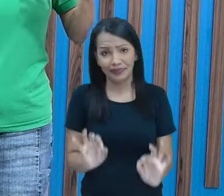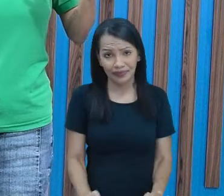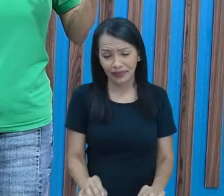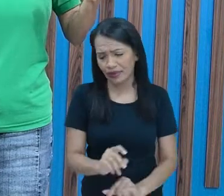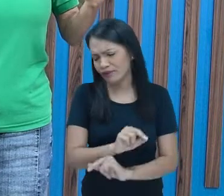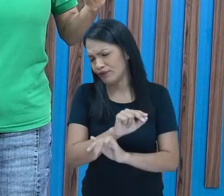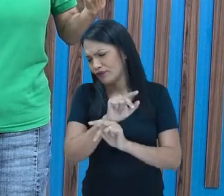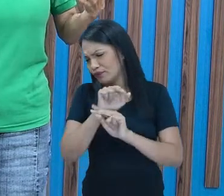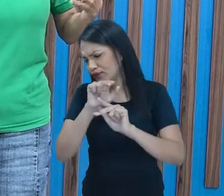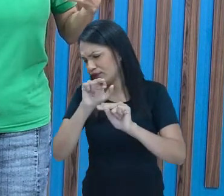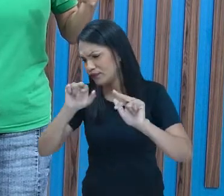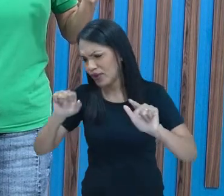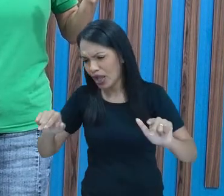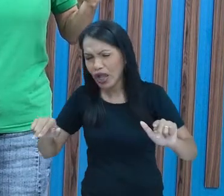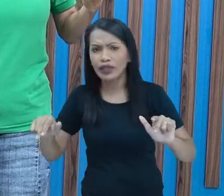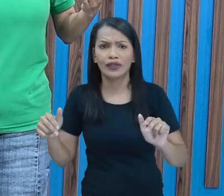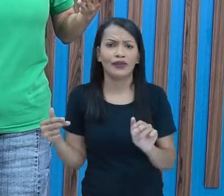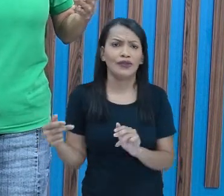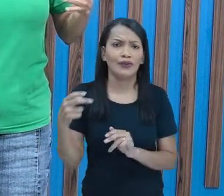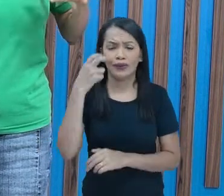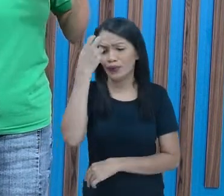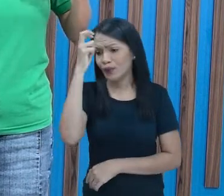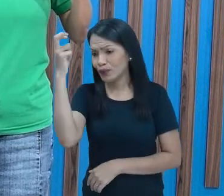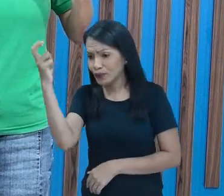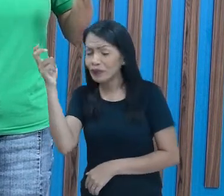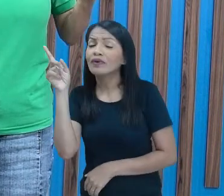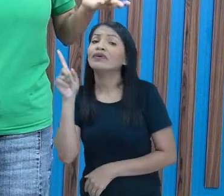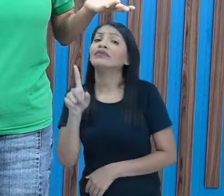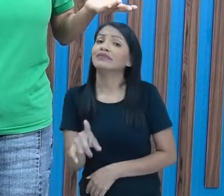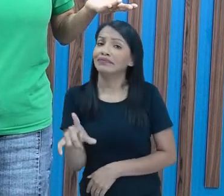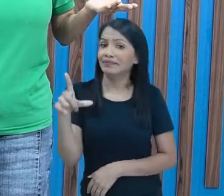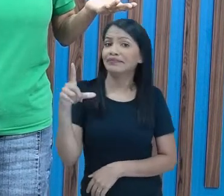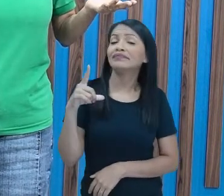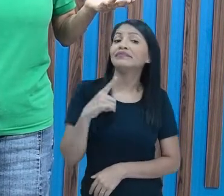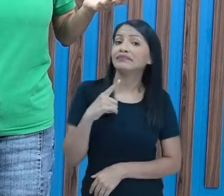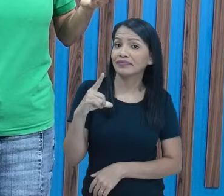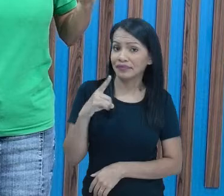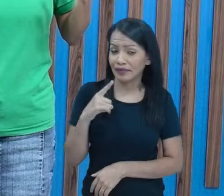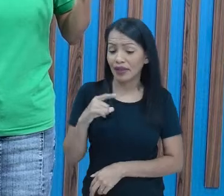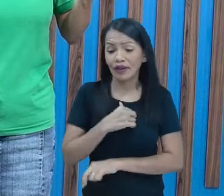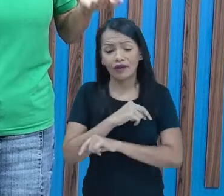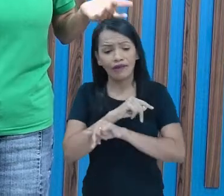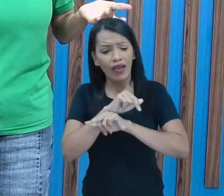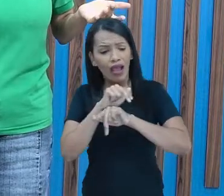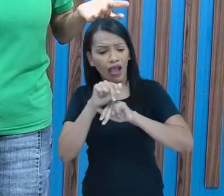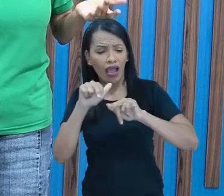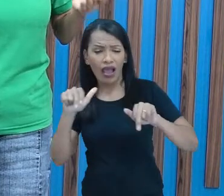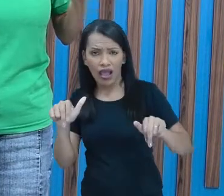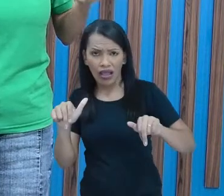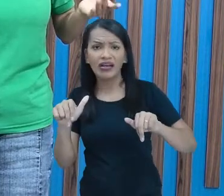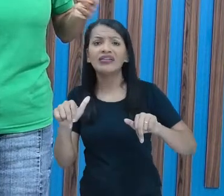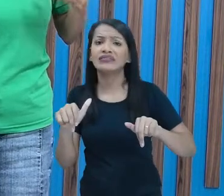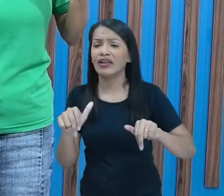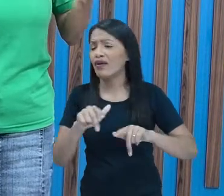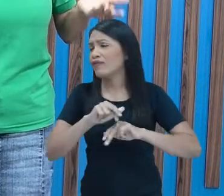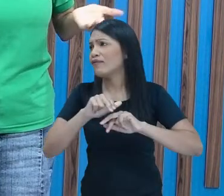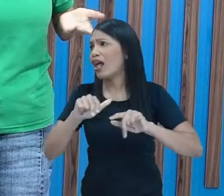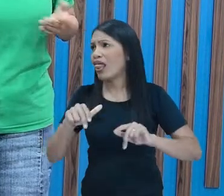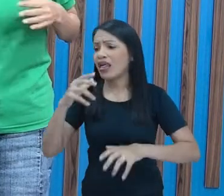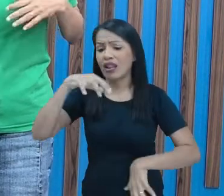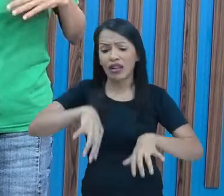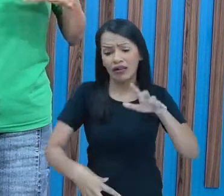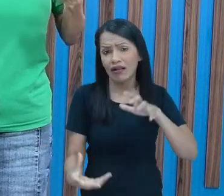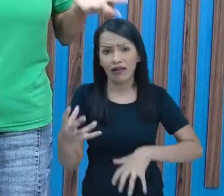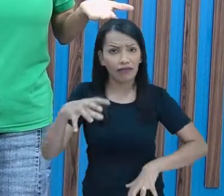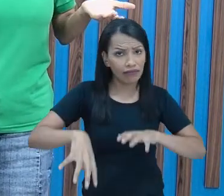De várias, não é? Culturas, não é? Então, a gente tem uma variação muito grande de contos, de lendas, não